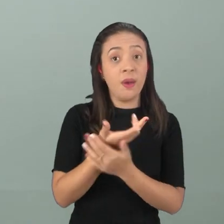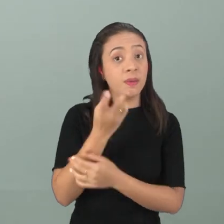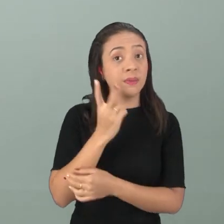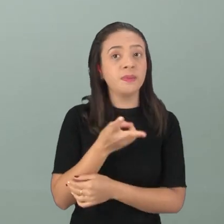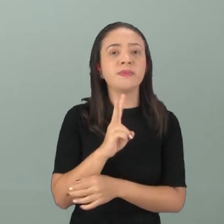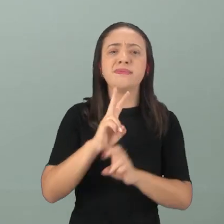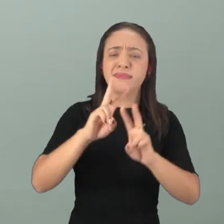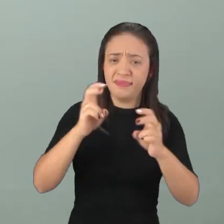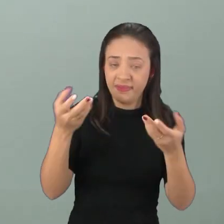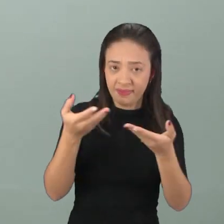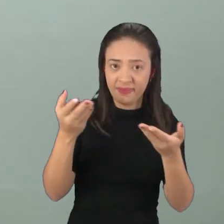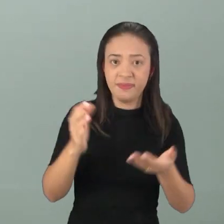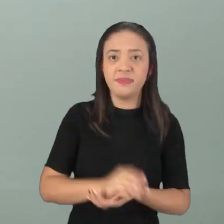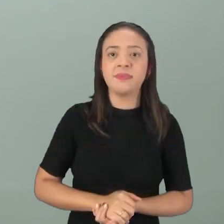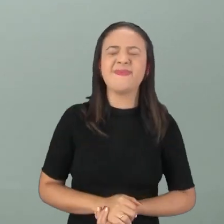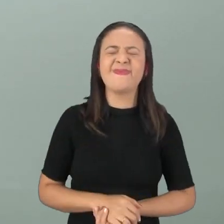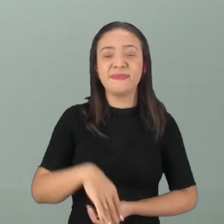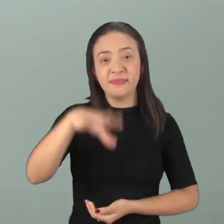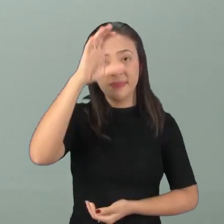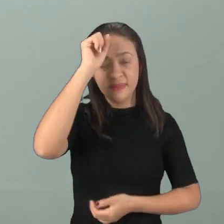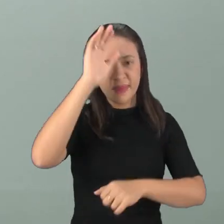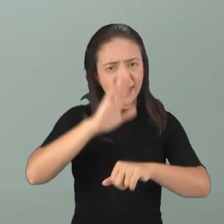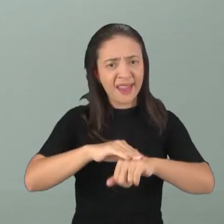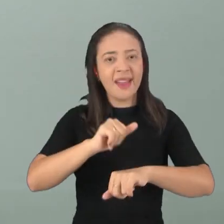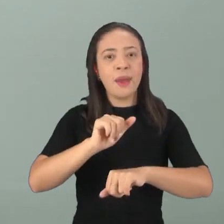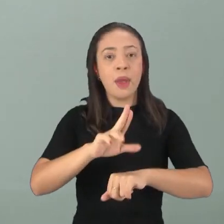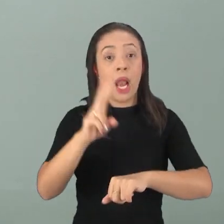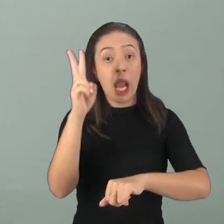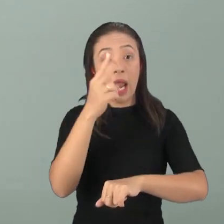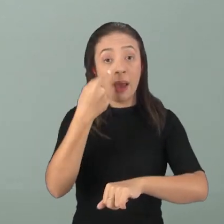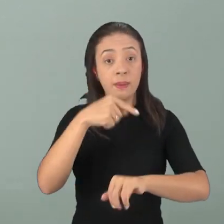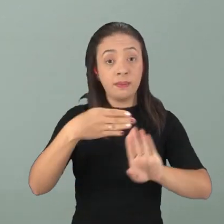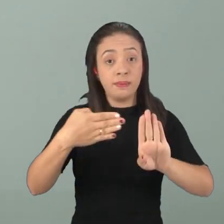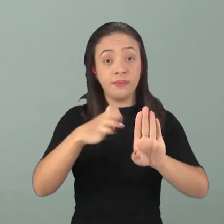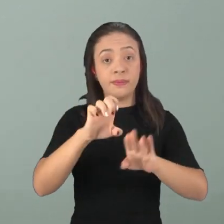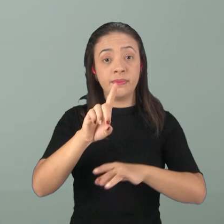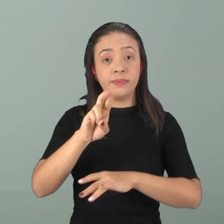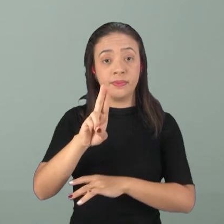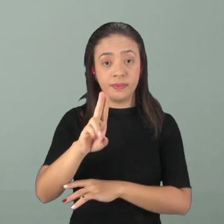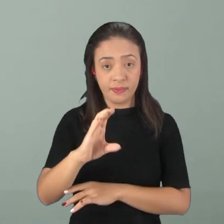para a gente continuar falando sobre esse assunto e aprendermos mais, tá bom? Não